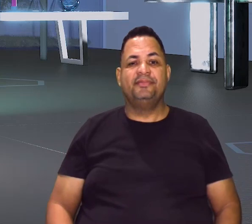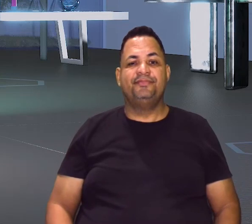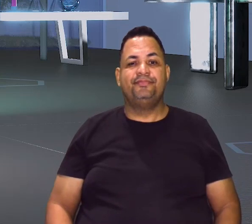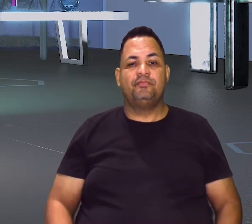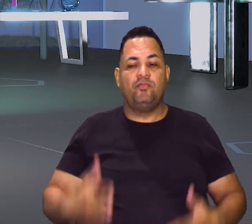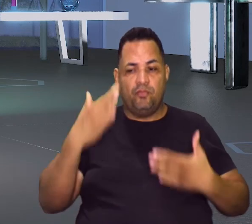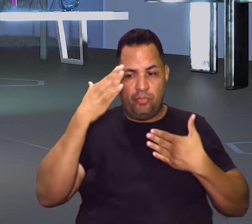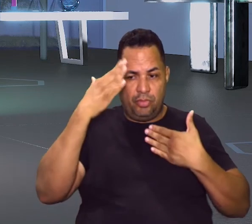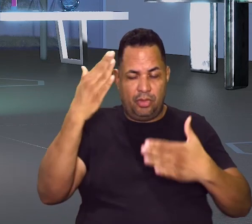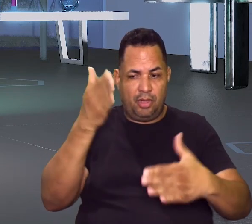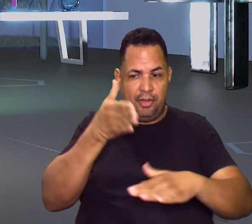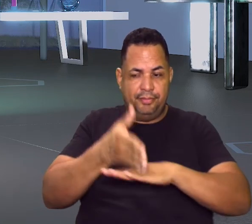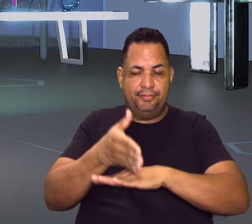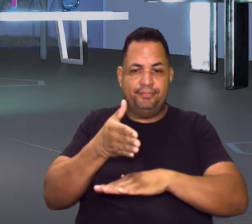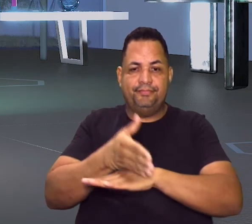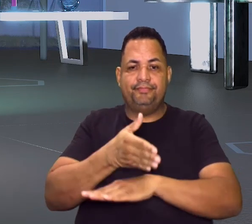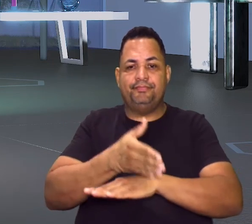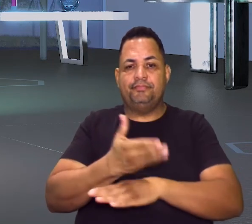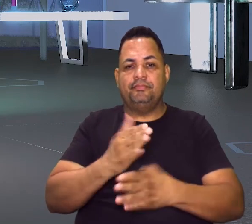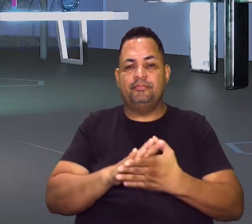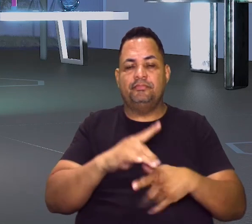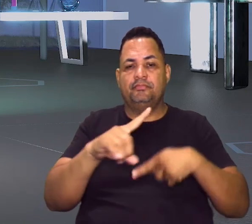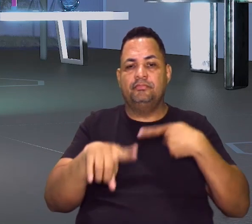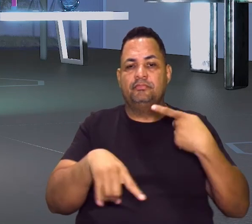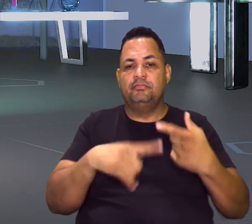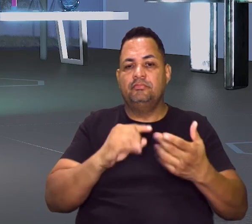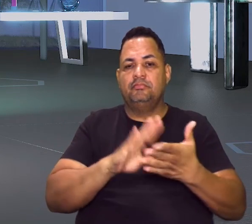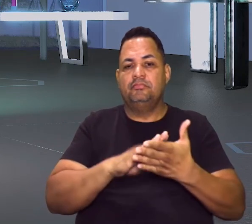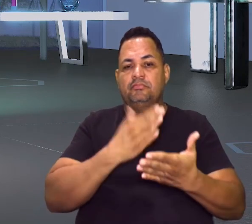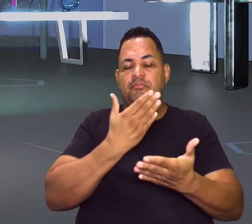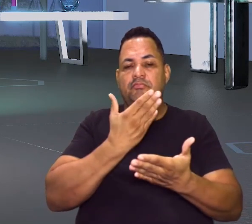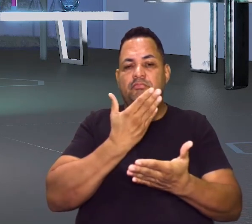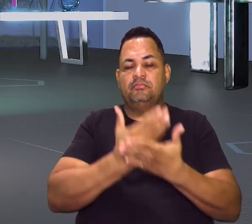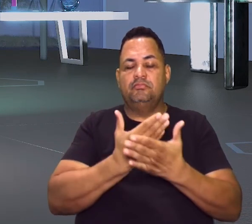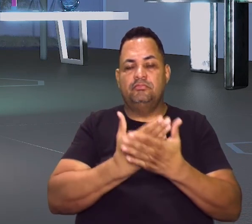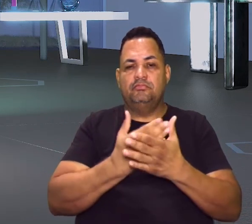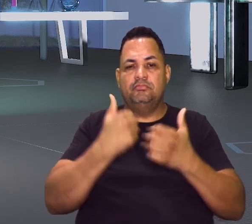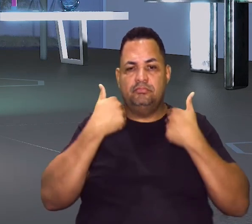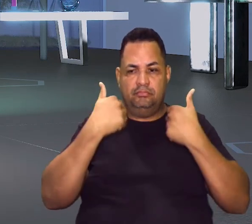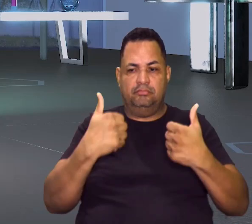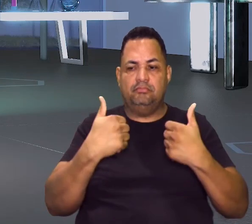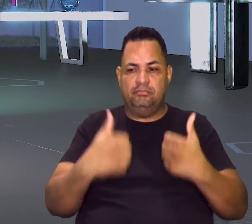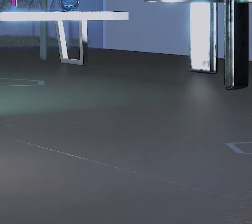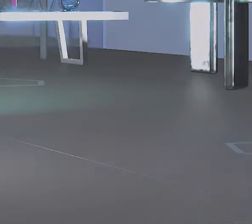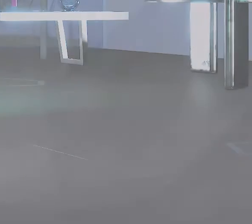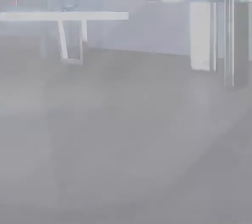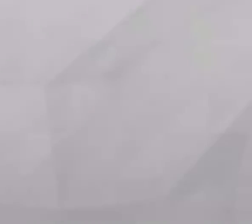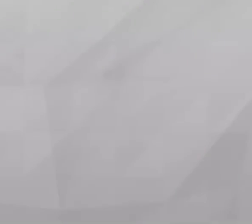Então, muito obrigado pela participação e até a próxima aula. Valeu!